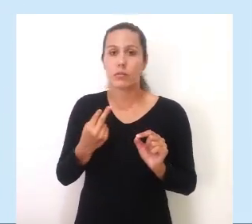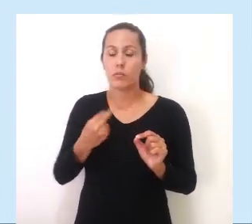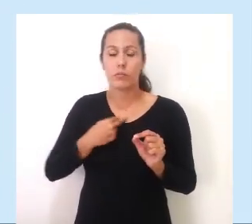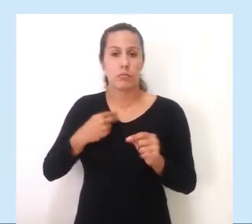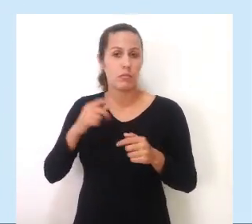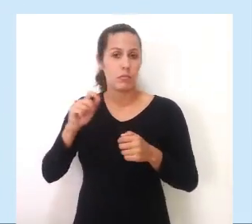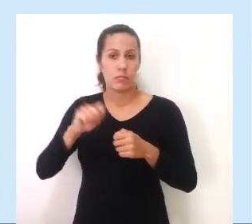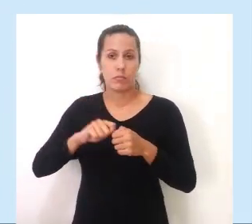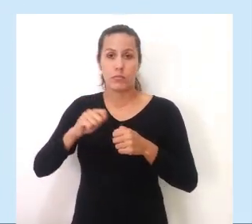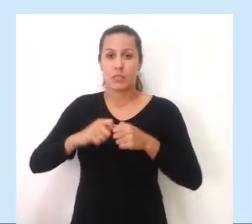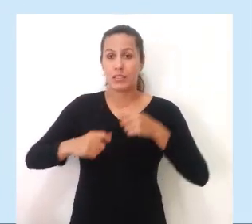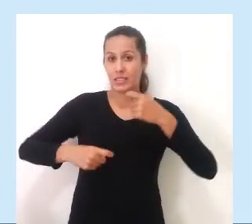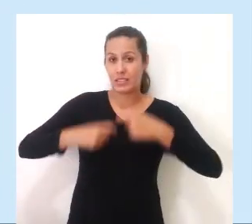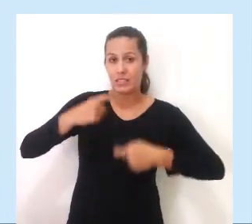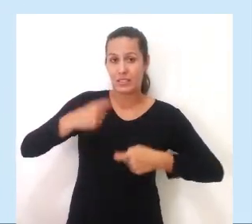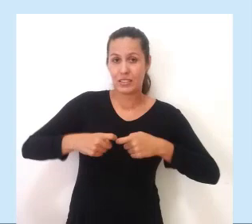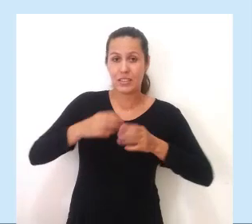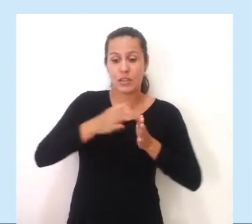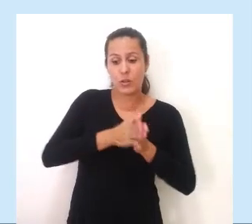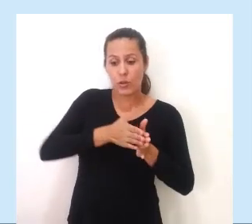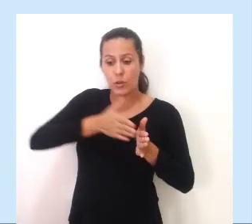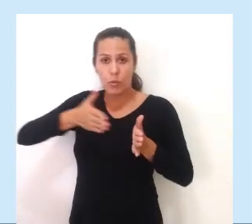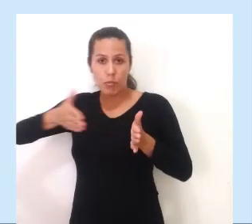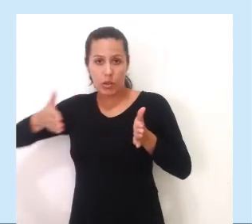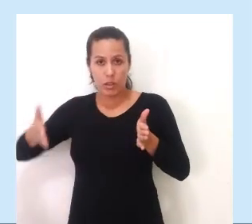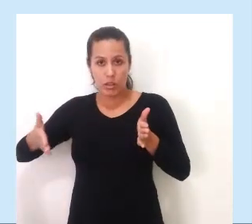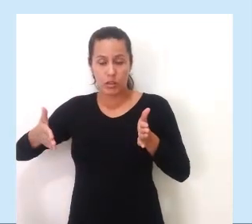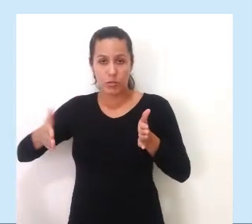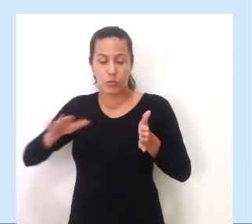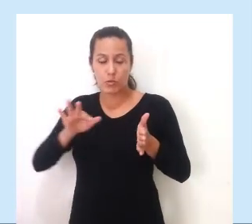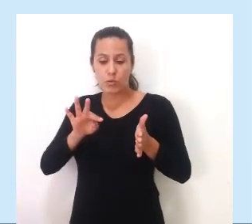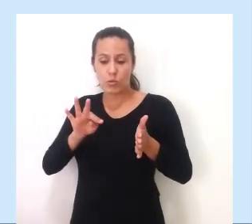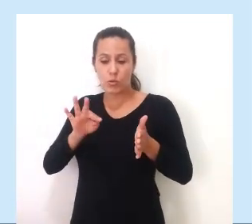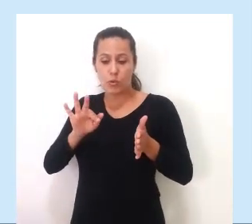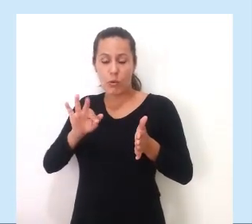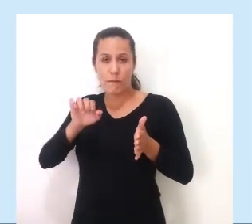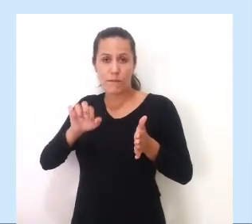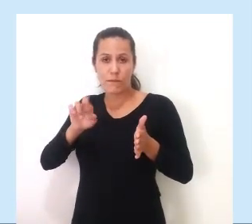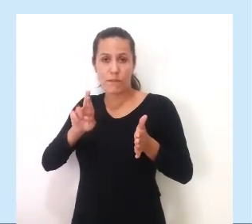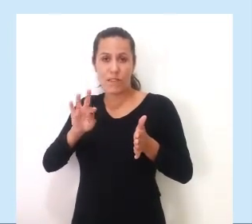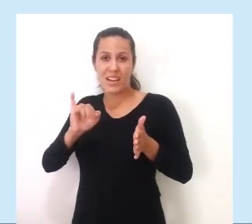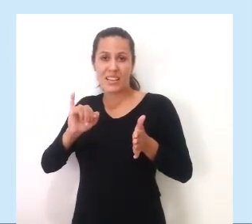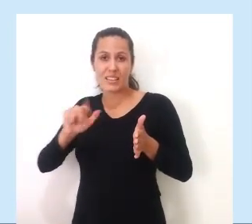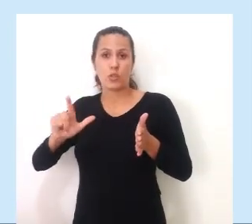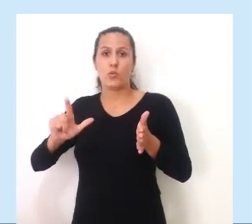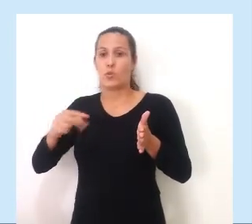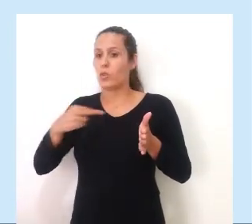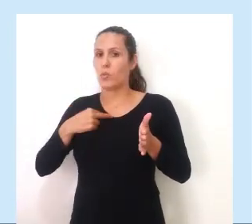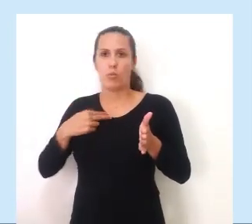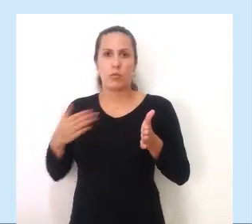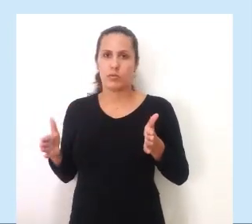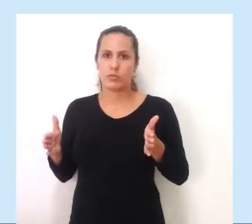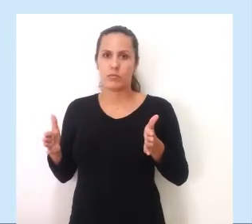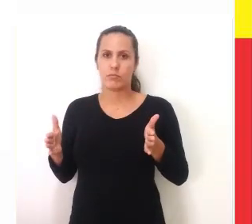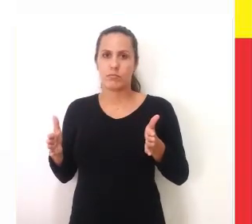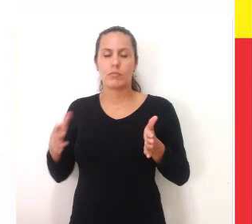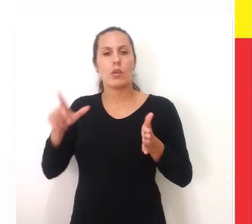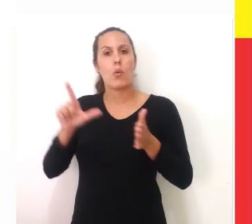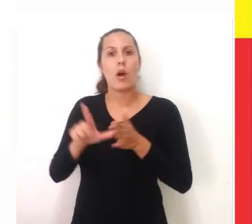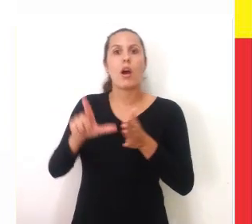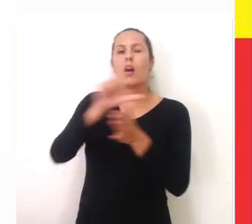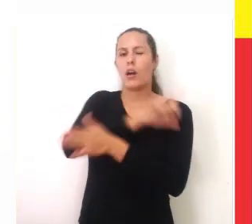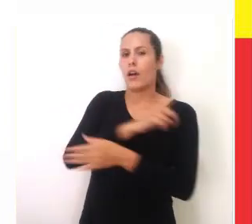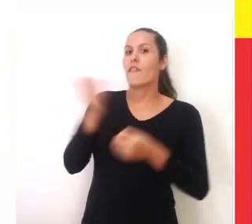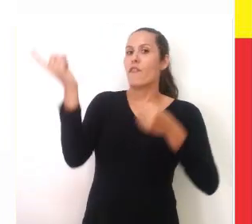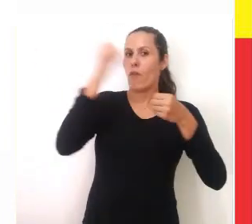fazer relações sexuais durante o período fértil. Vamos voltar para a imagem anterior. Vamos